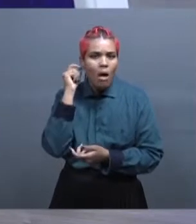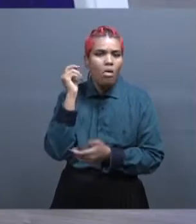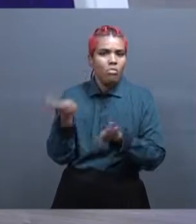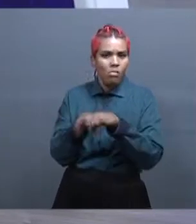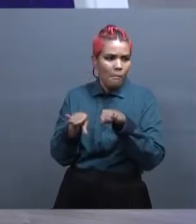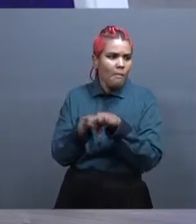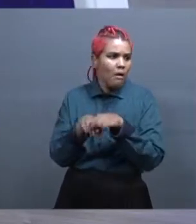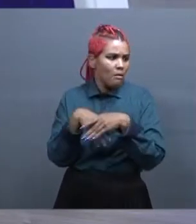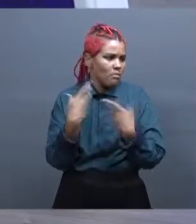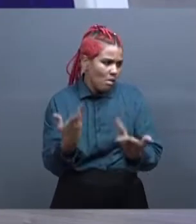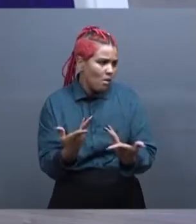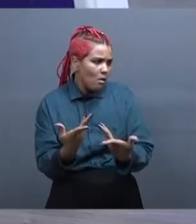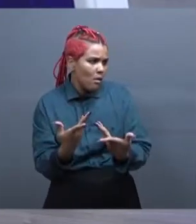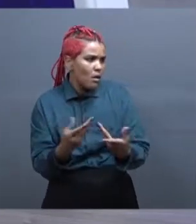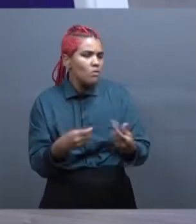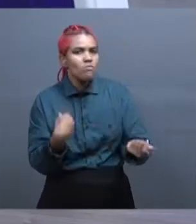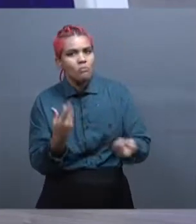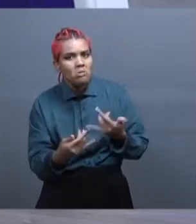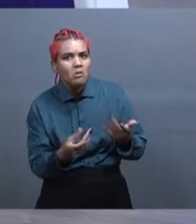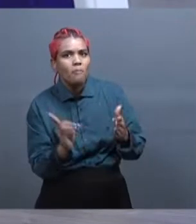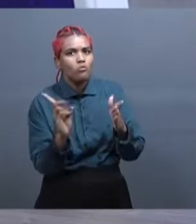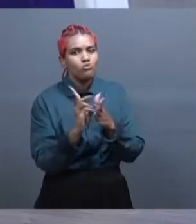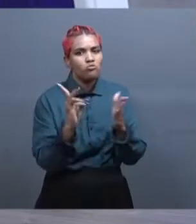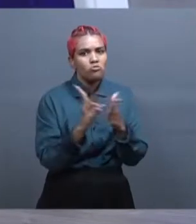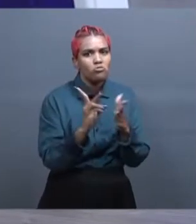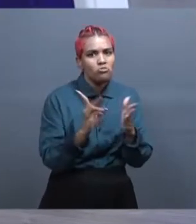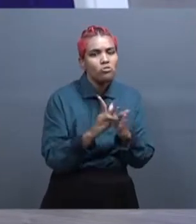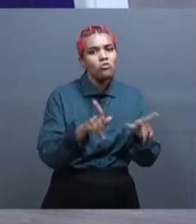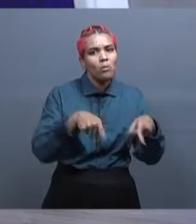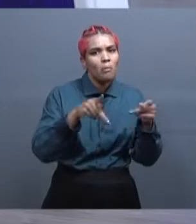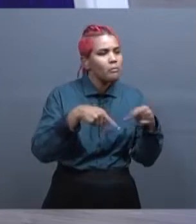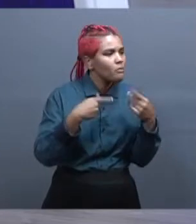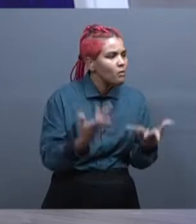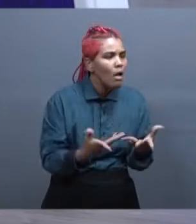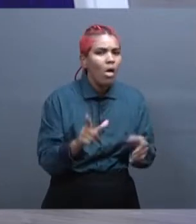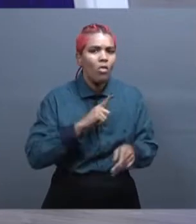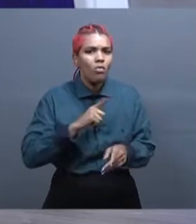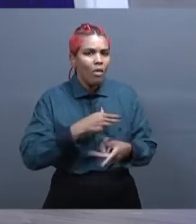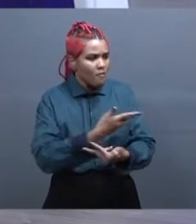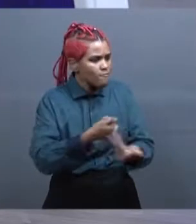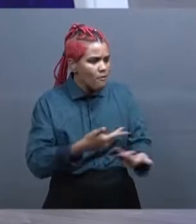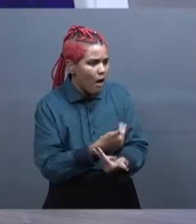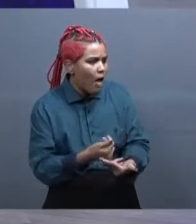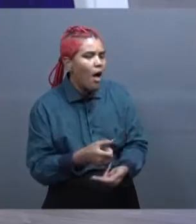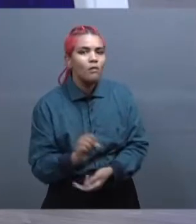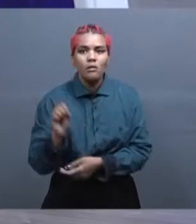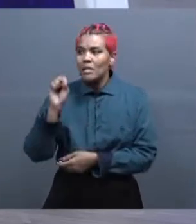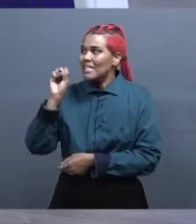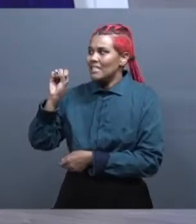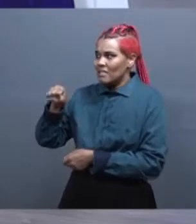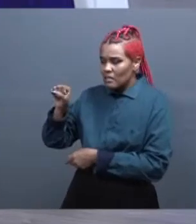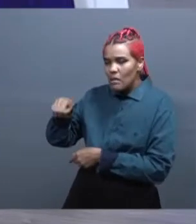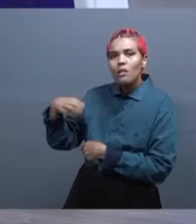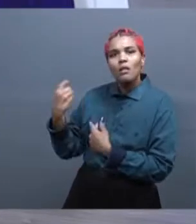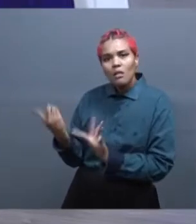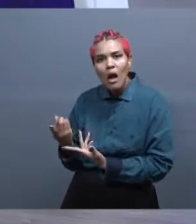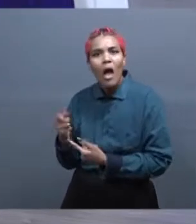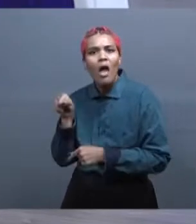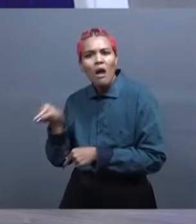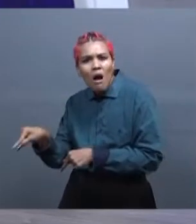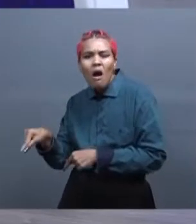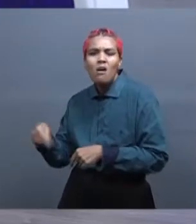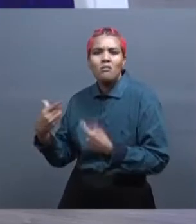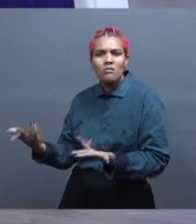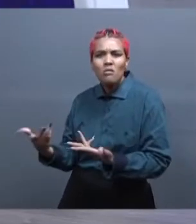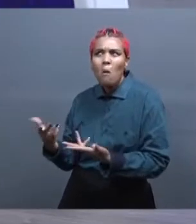seus significados né os povos indígenas a gente tem muito nela também sim essas funções elas acabam sendo muito